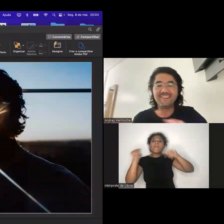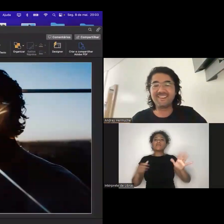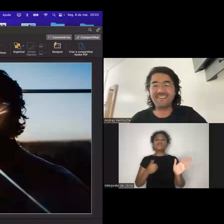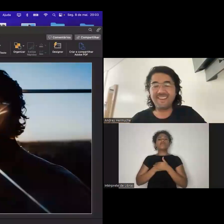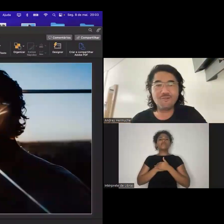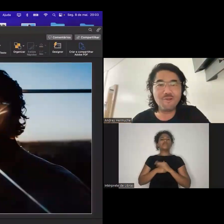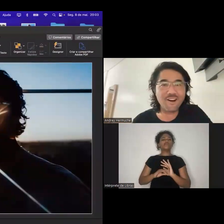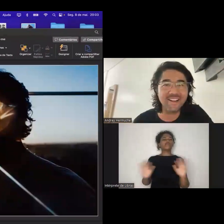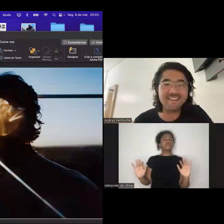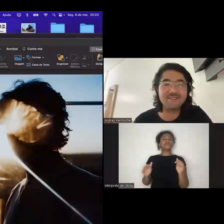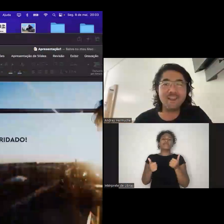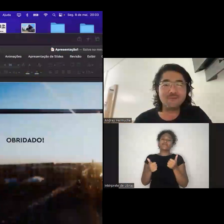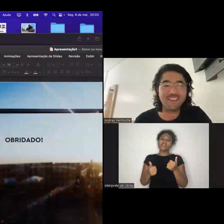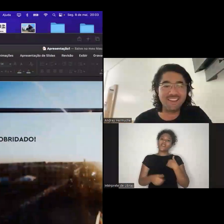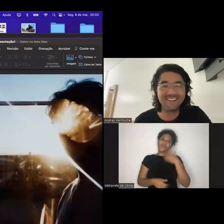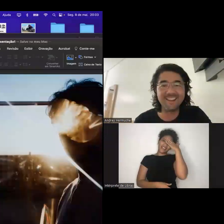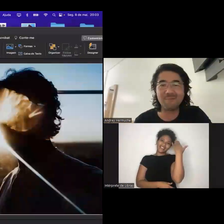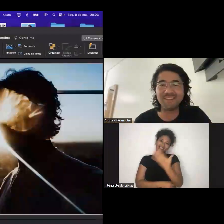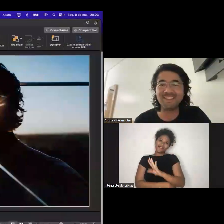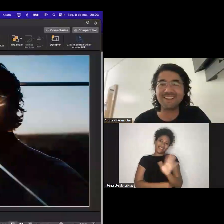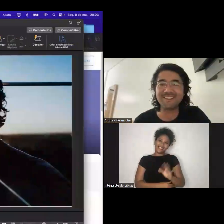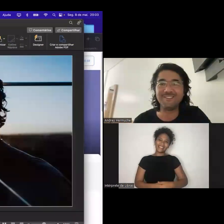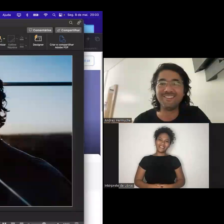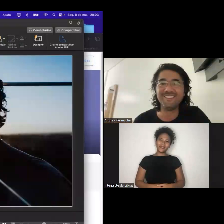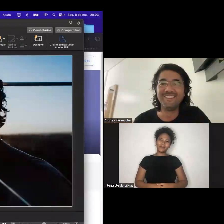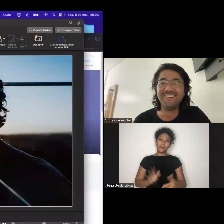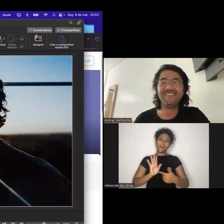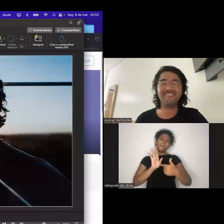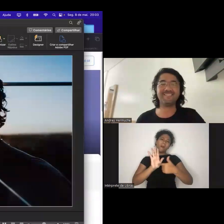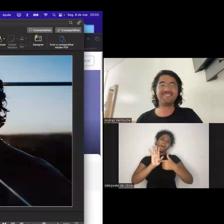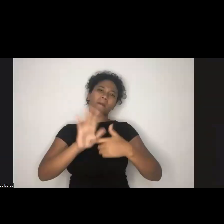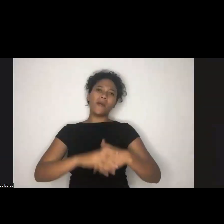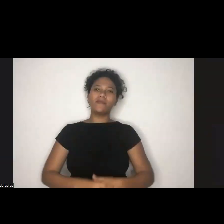e é o meu agradecimento aqui da apresentação